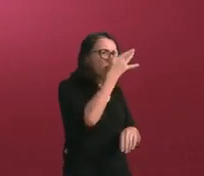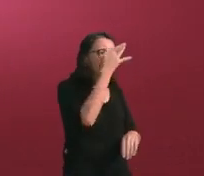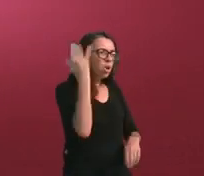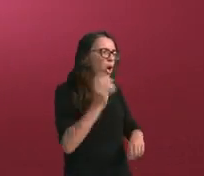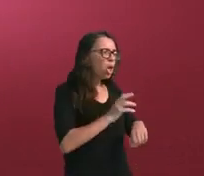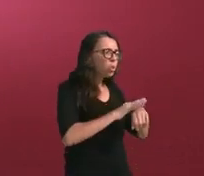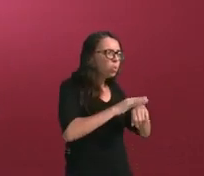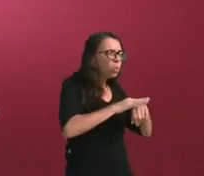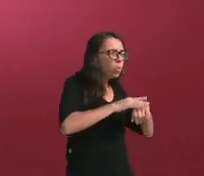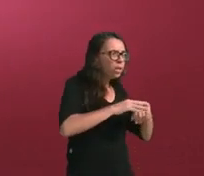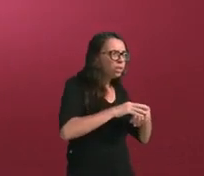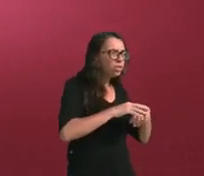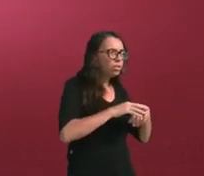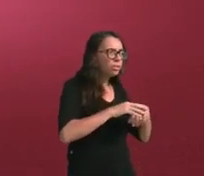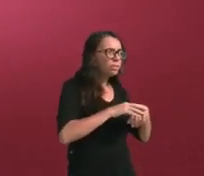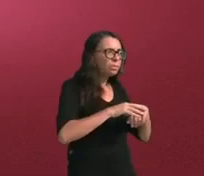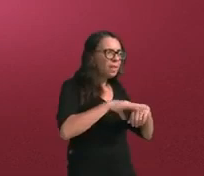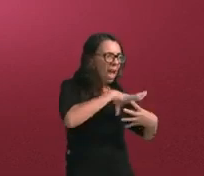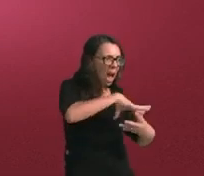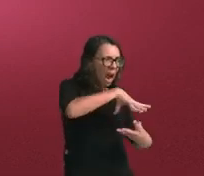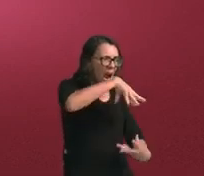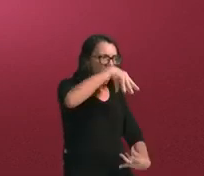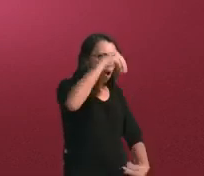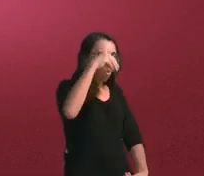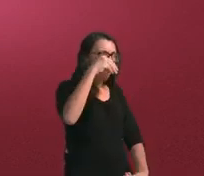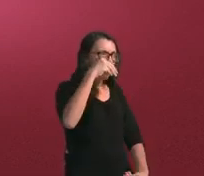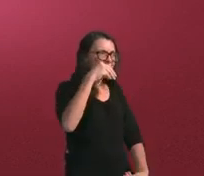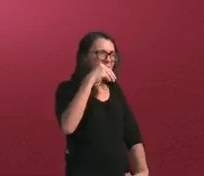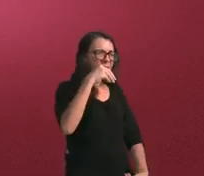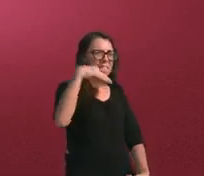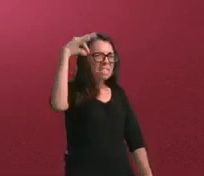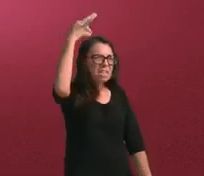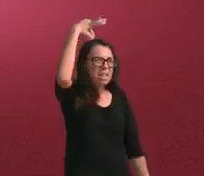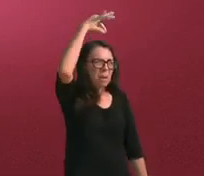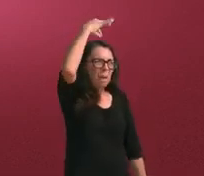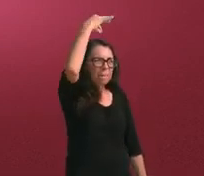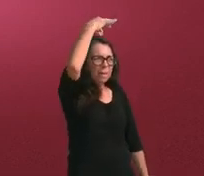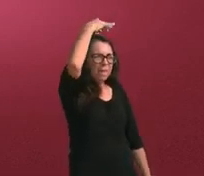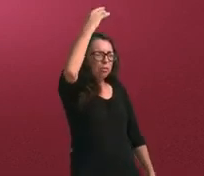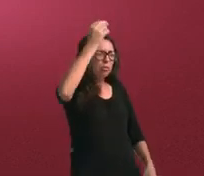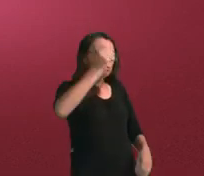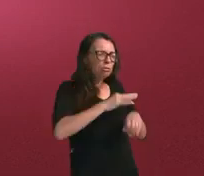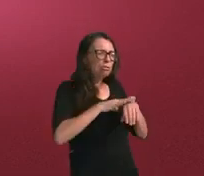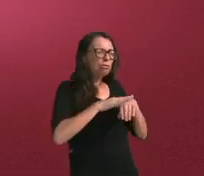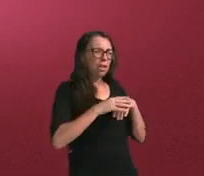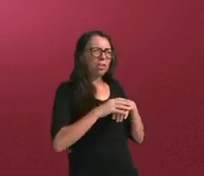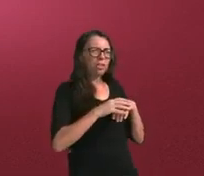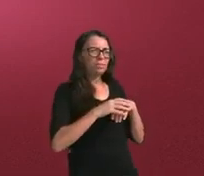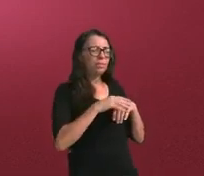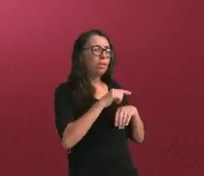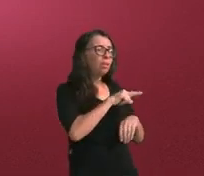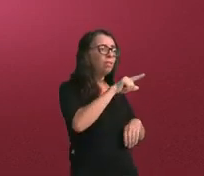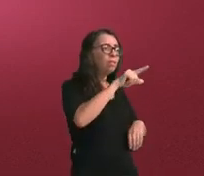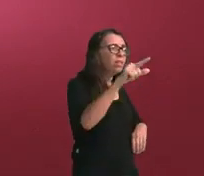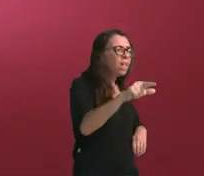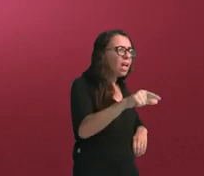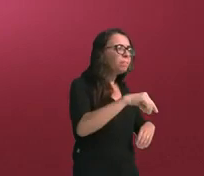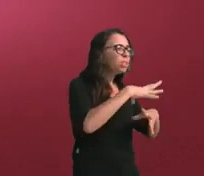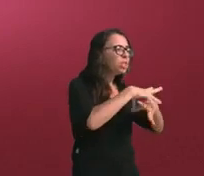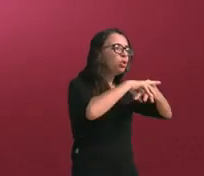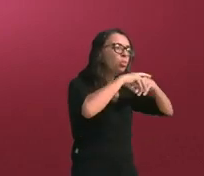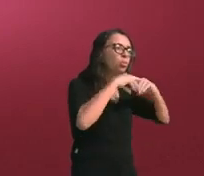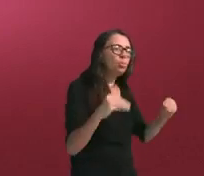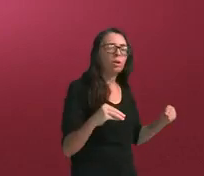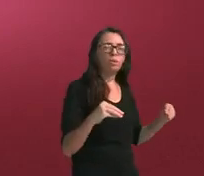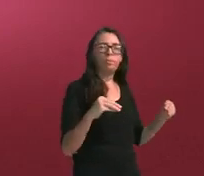agir no meio do povo. Amados, Então, o que o versículo 16 diz a respeito